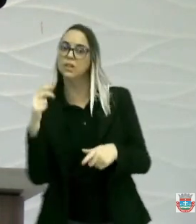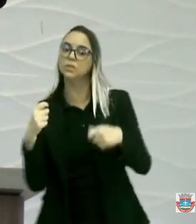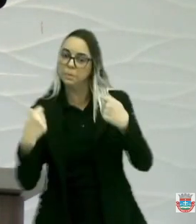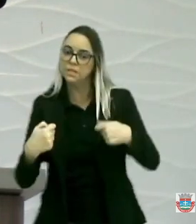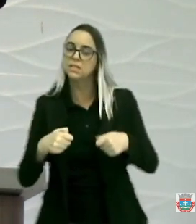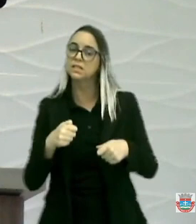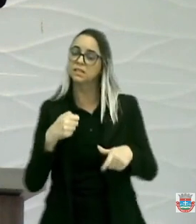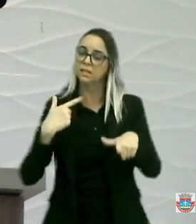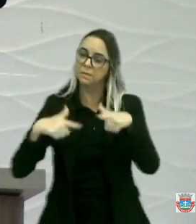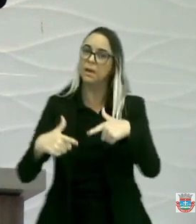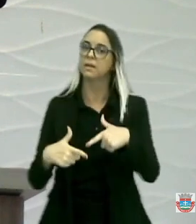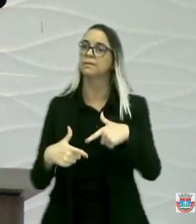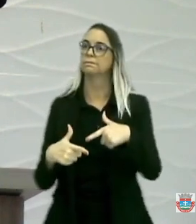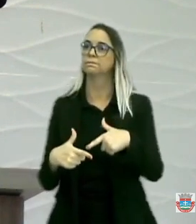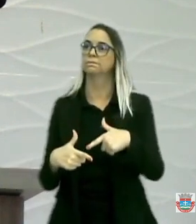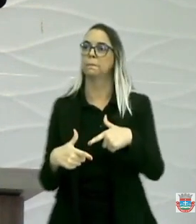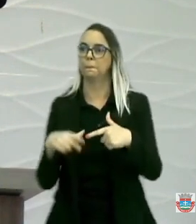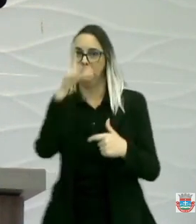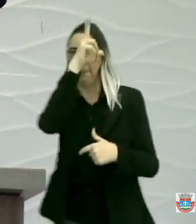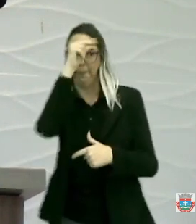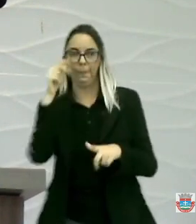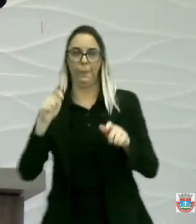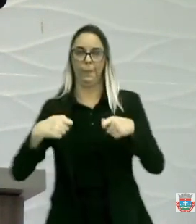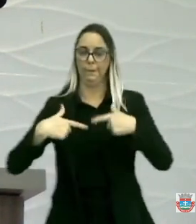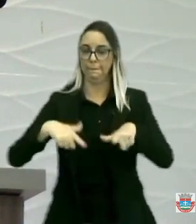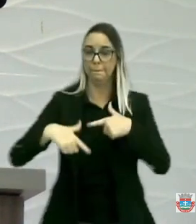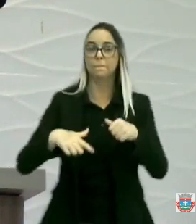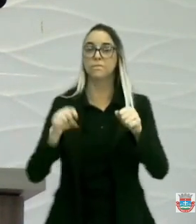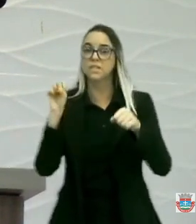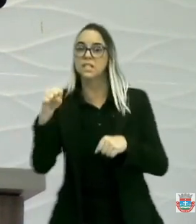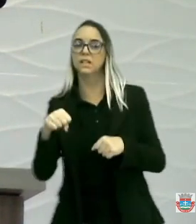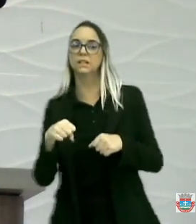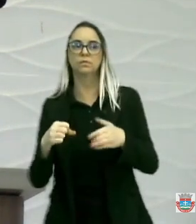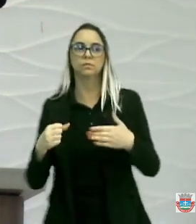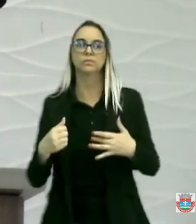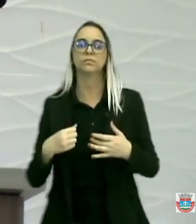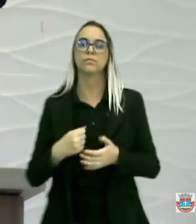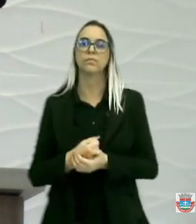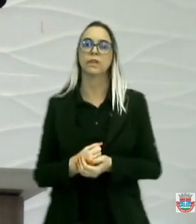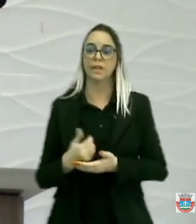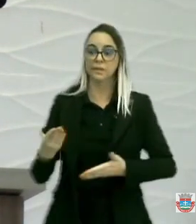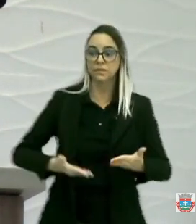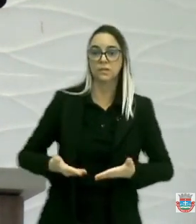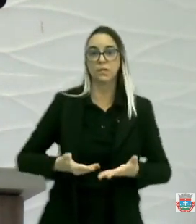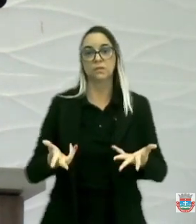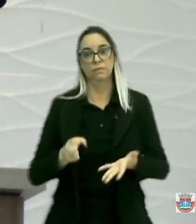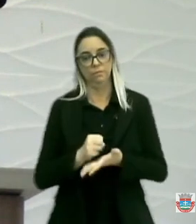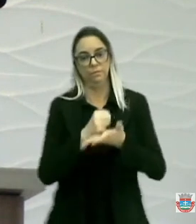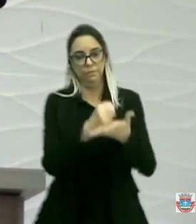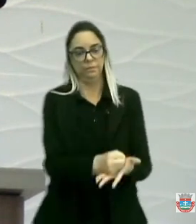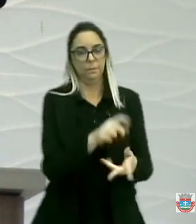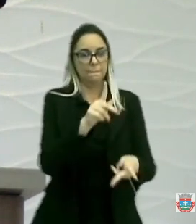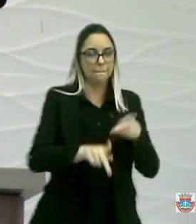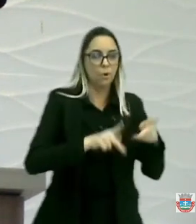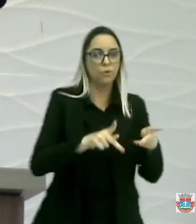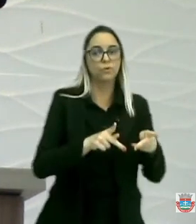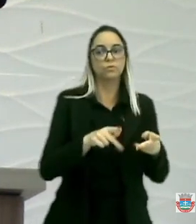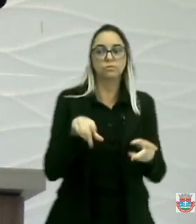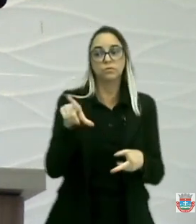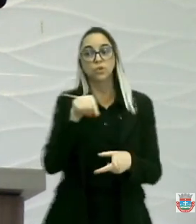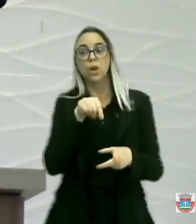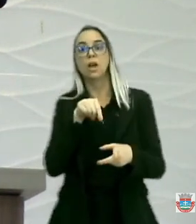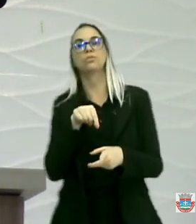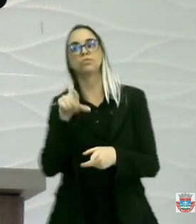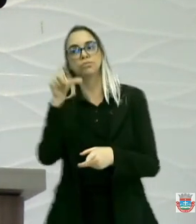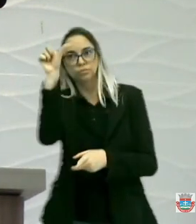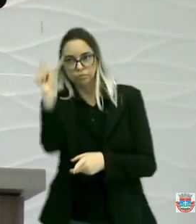ele é inútil. Tem que vir às vezes, ele tem que trabalhar e tem que mostrar serviço prestado e trabalhar para a população. Foi o povo que colocou ele lá.